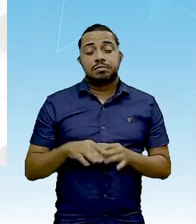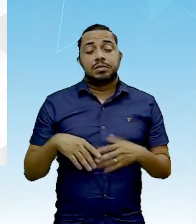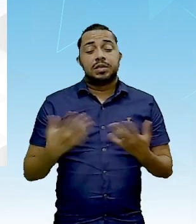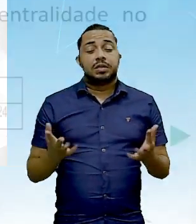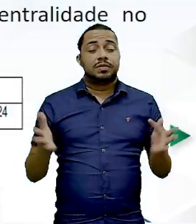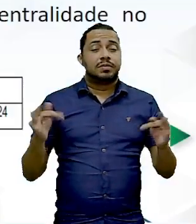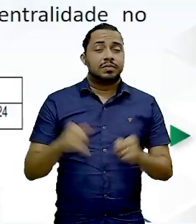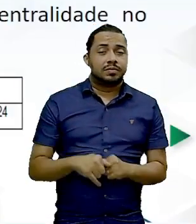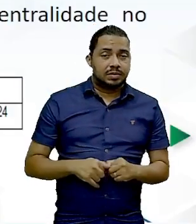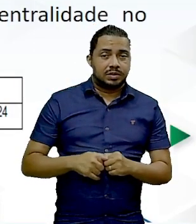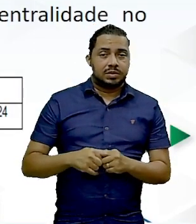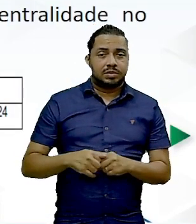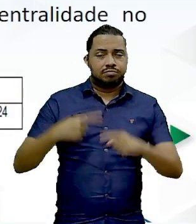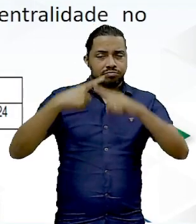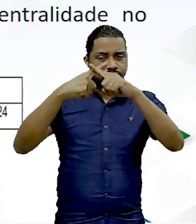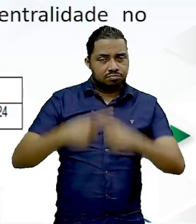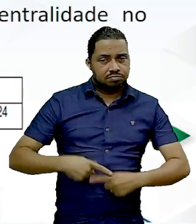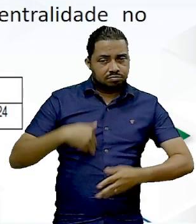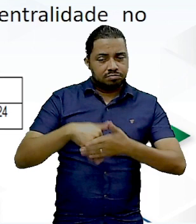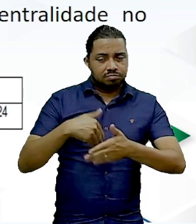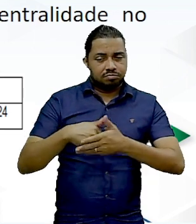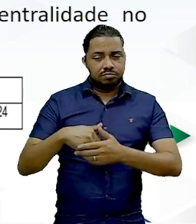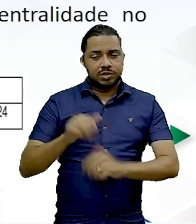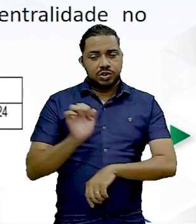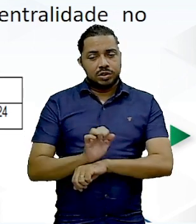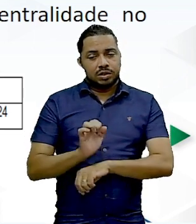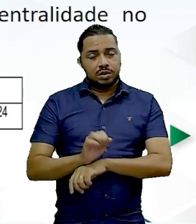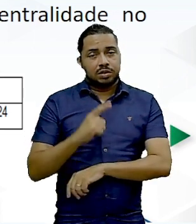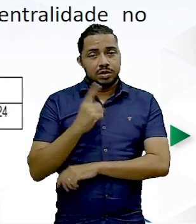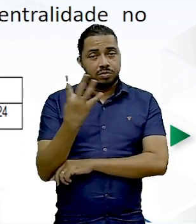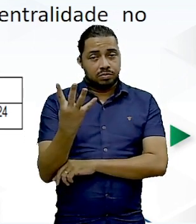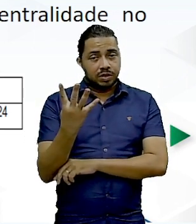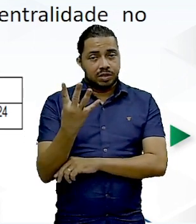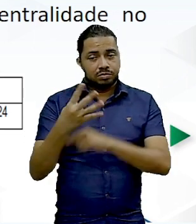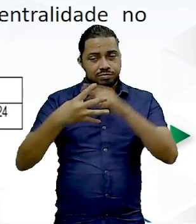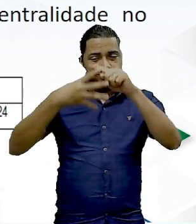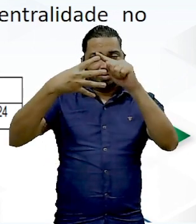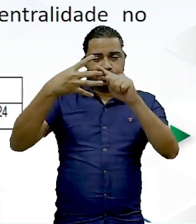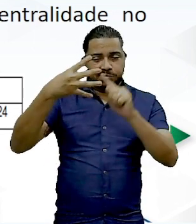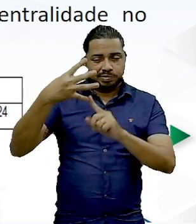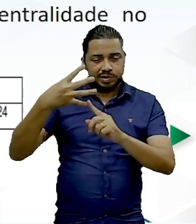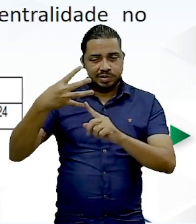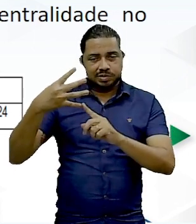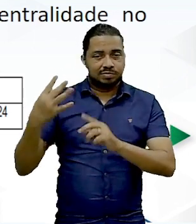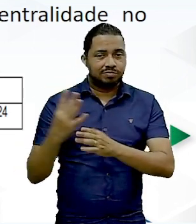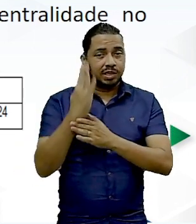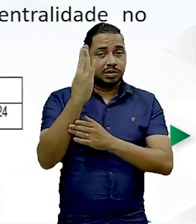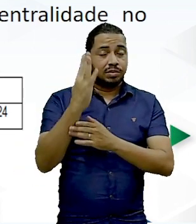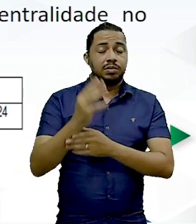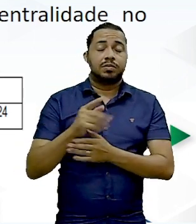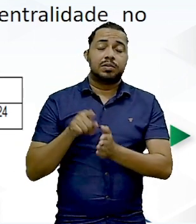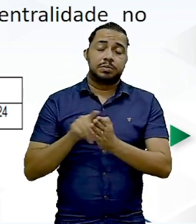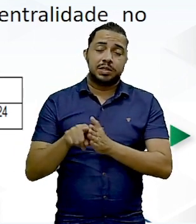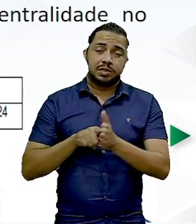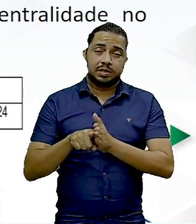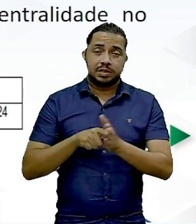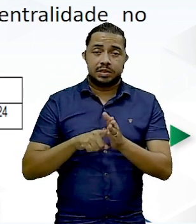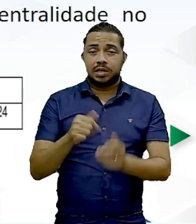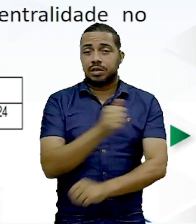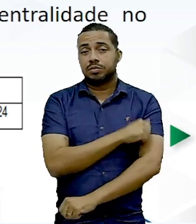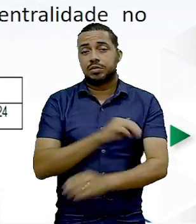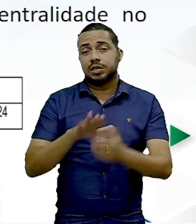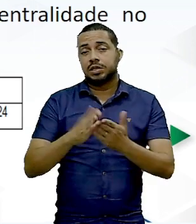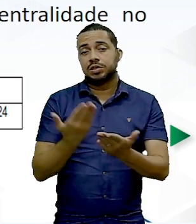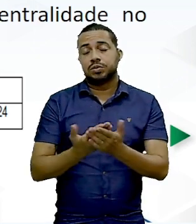do Campeonato Estadual de Futebol, são classificados 4 times. Foi feita uma pesquisa entre os alunos da escola com o